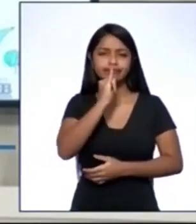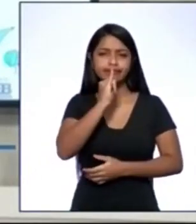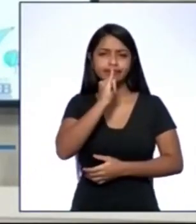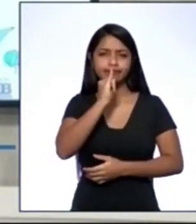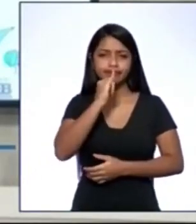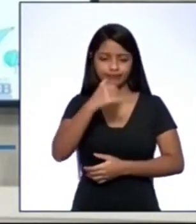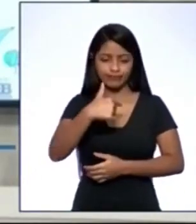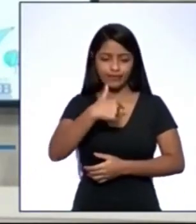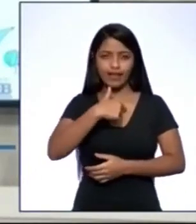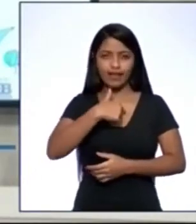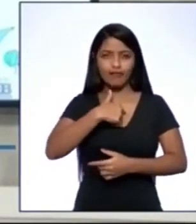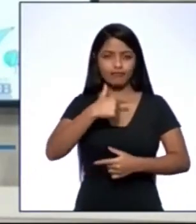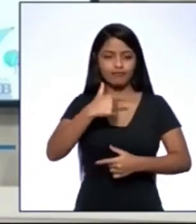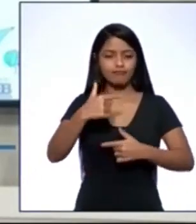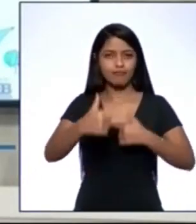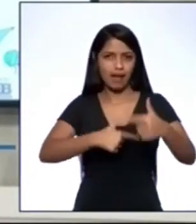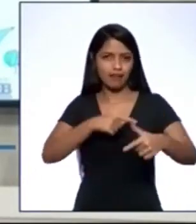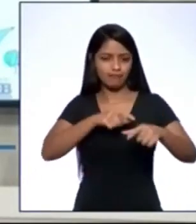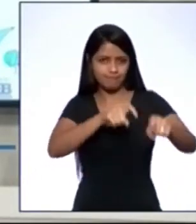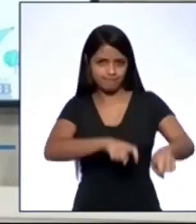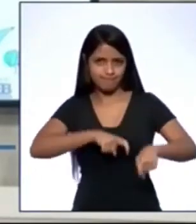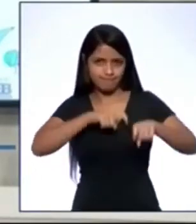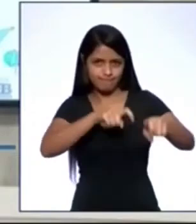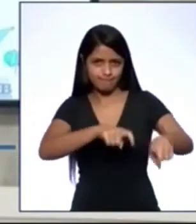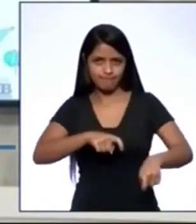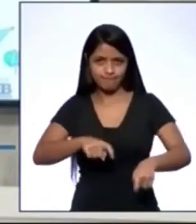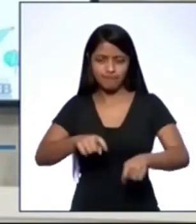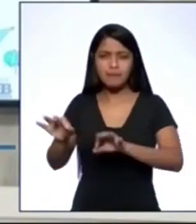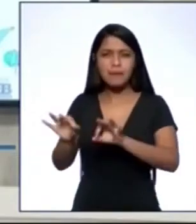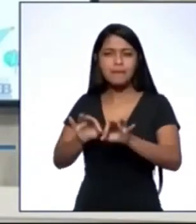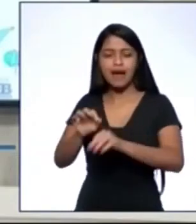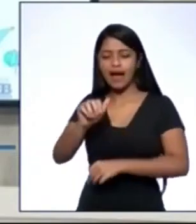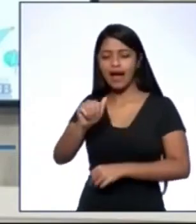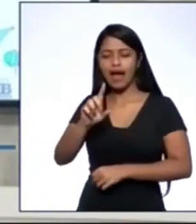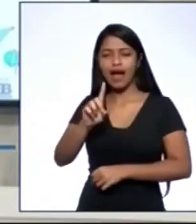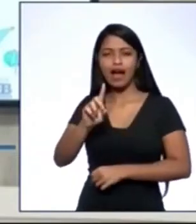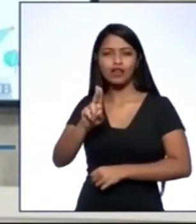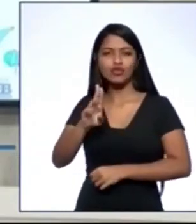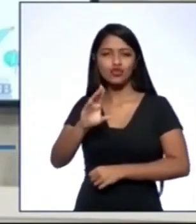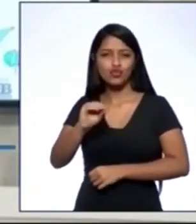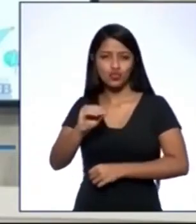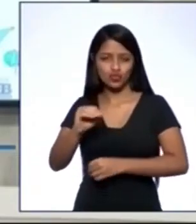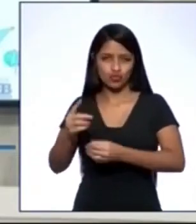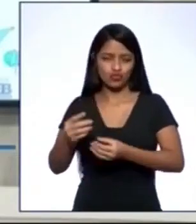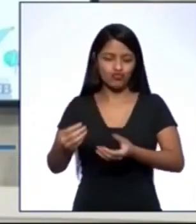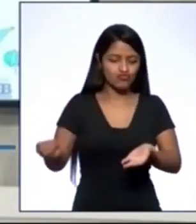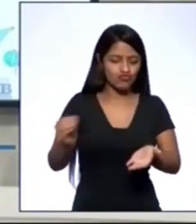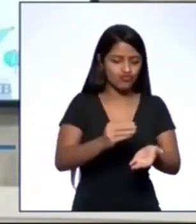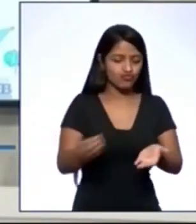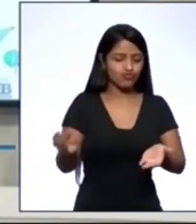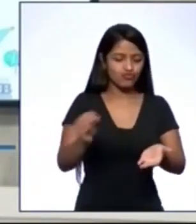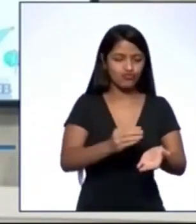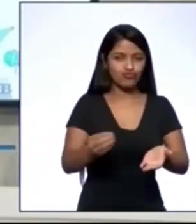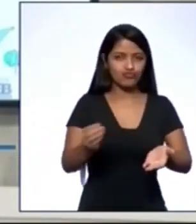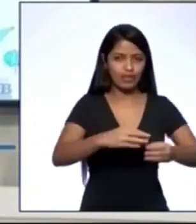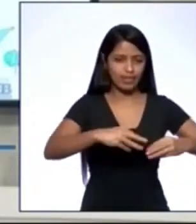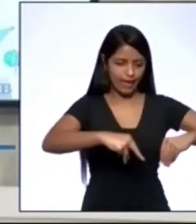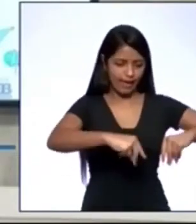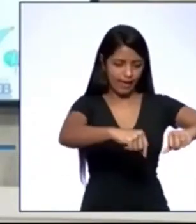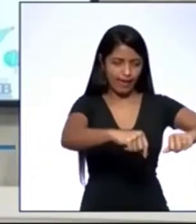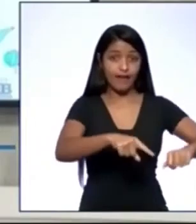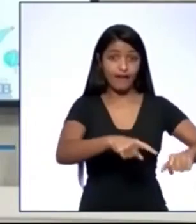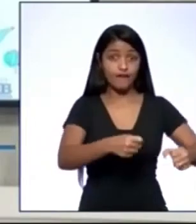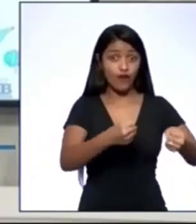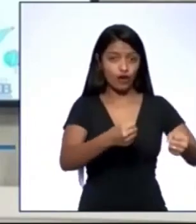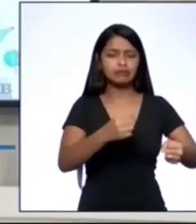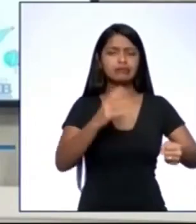na plantação, vem a chuva, a enxurrada leva aquele adubo para o riozinho que está